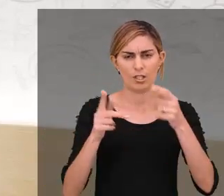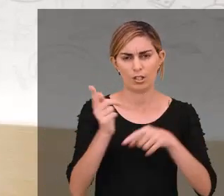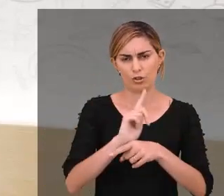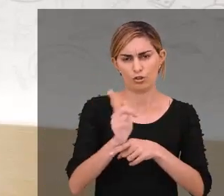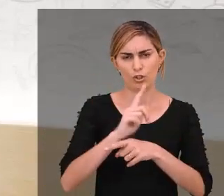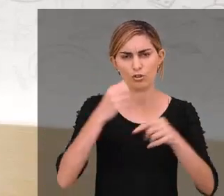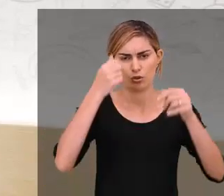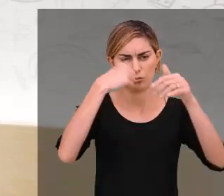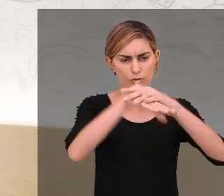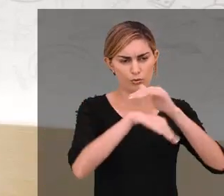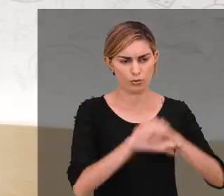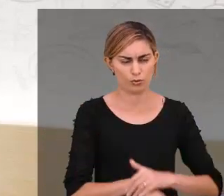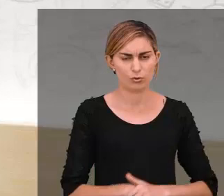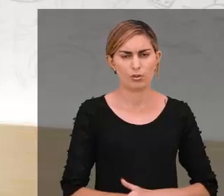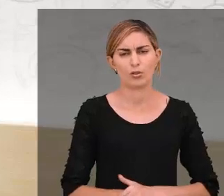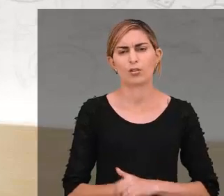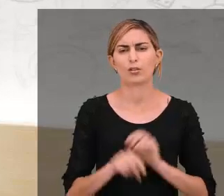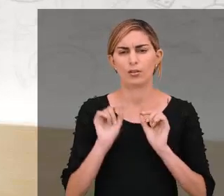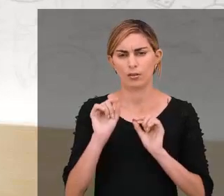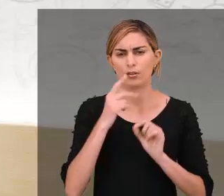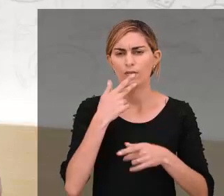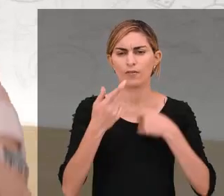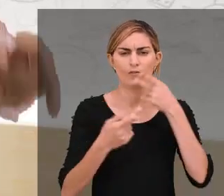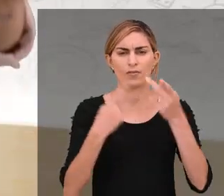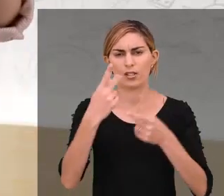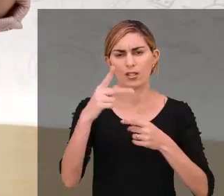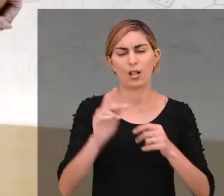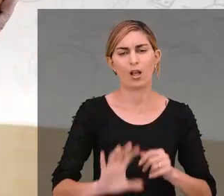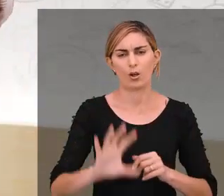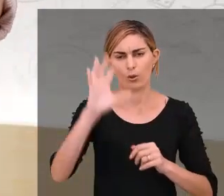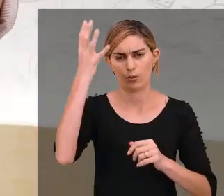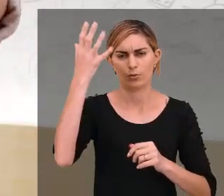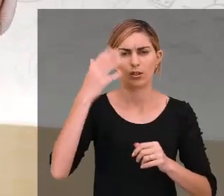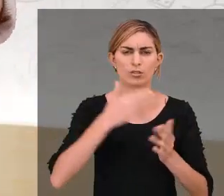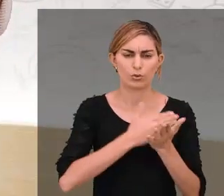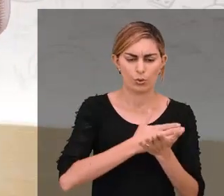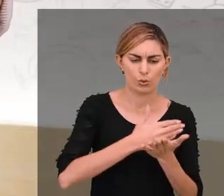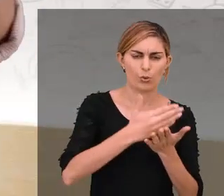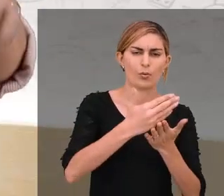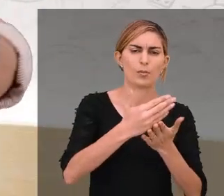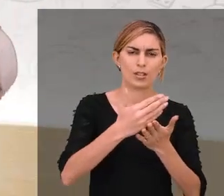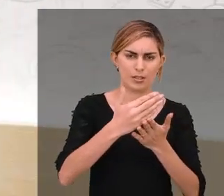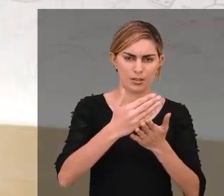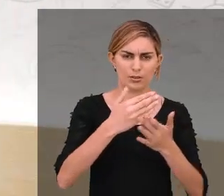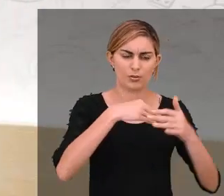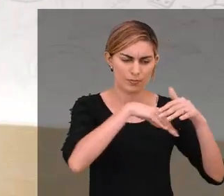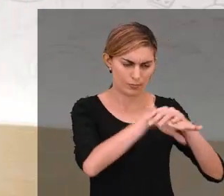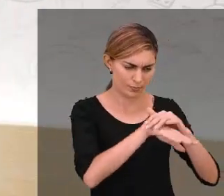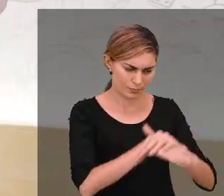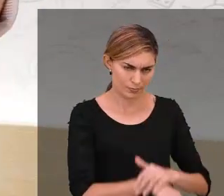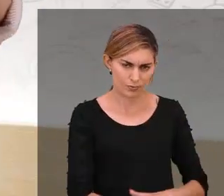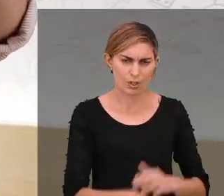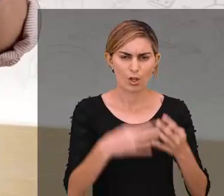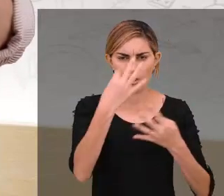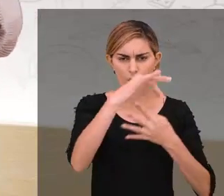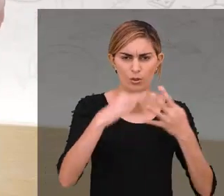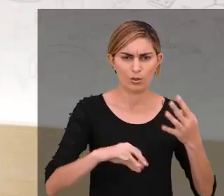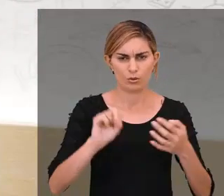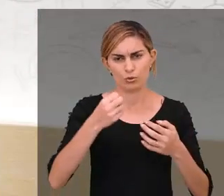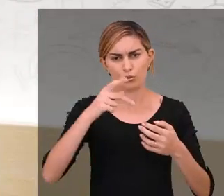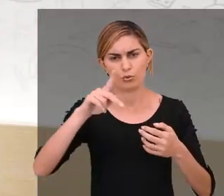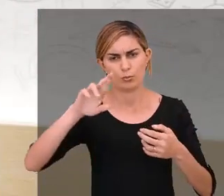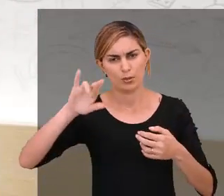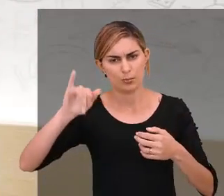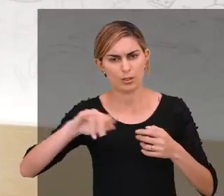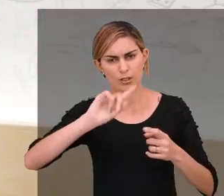a gestão de estoques, que é aquilo que eu falei para vocês. Ela acontece desde o início da cadeia de abastecimento, na logística de suprimentos,